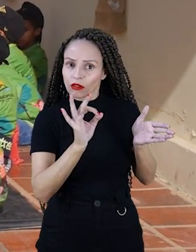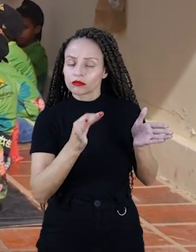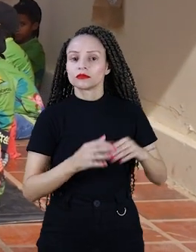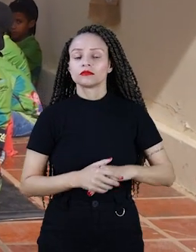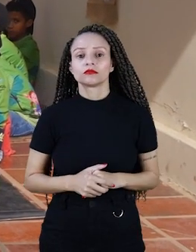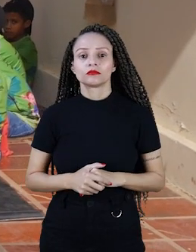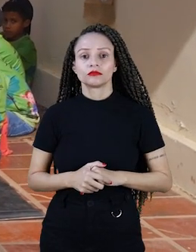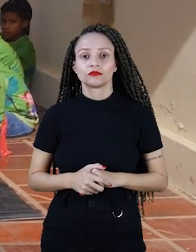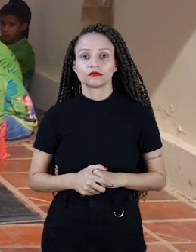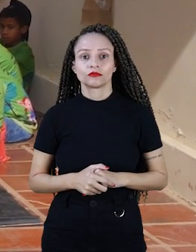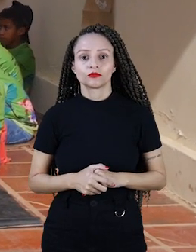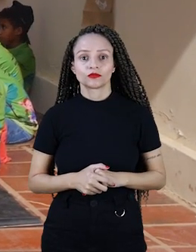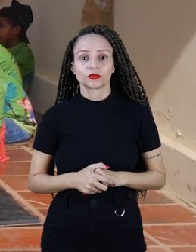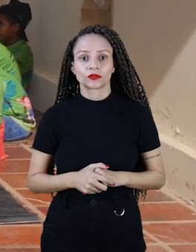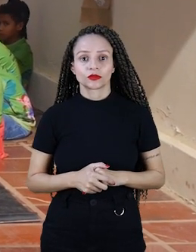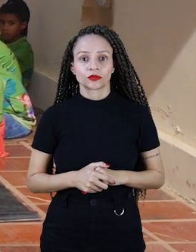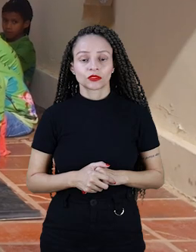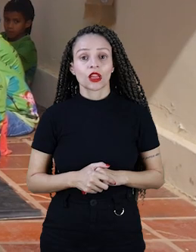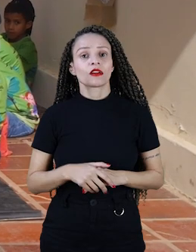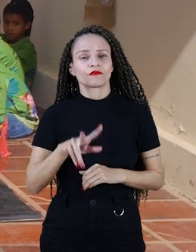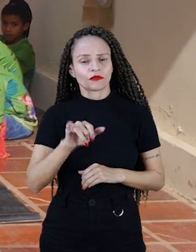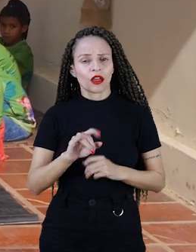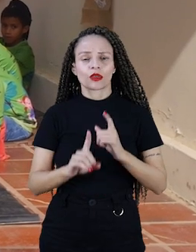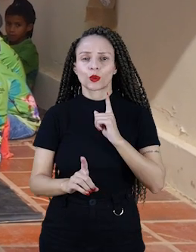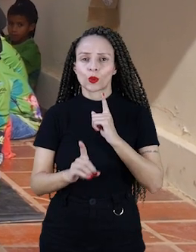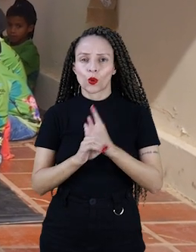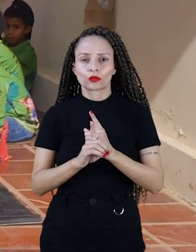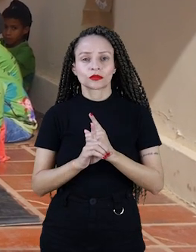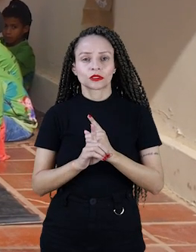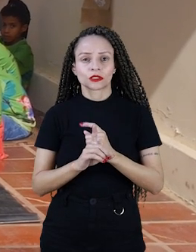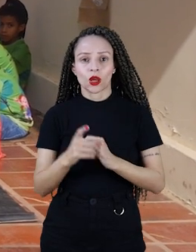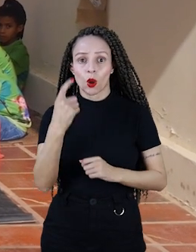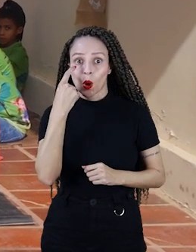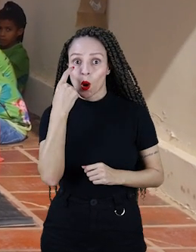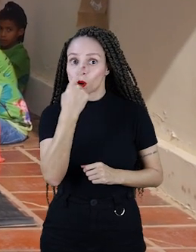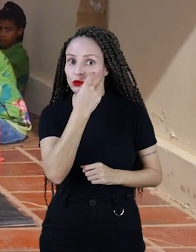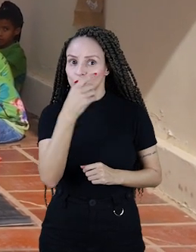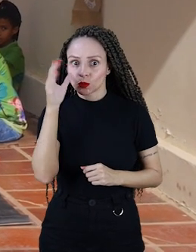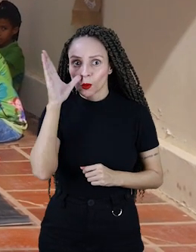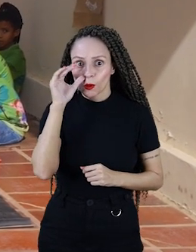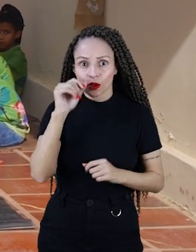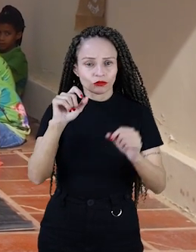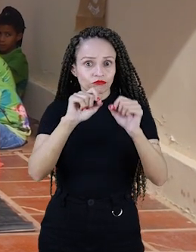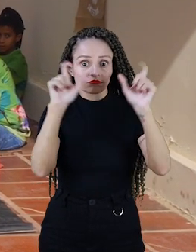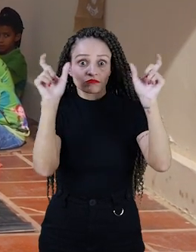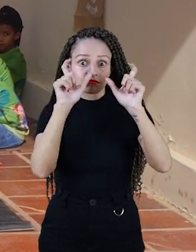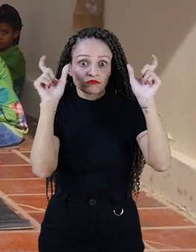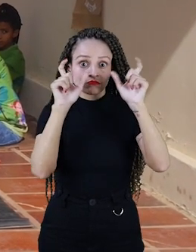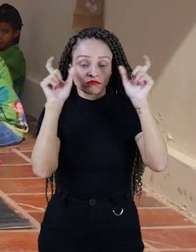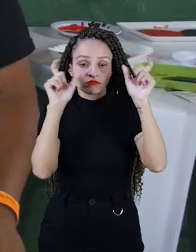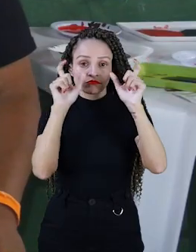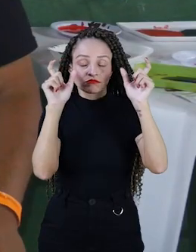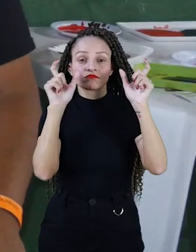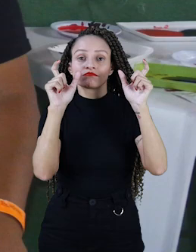grafismo indígena Guarani. Você vai encontrar lá olhos curiosos e olhos atentos. Imagens, né, da